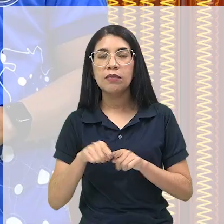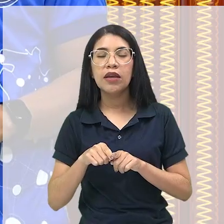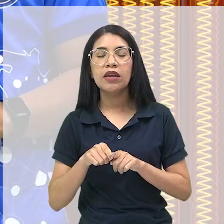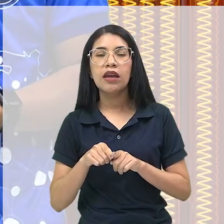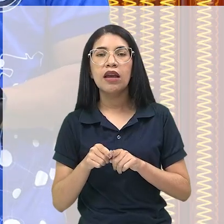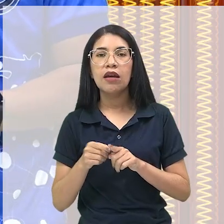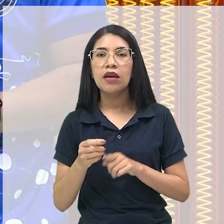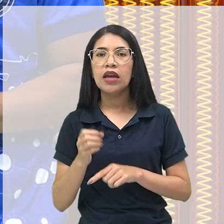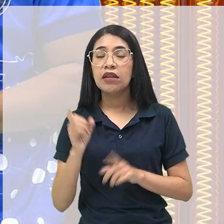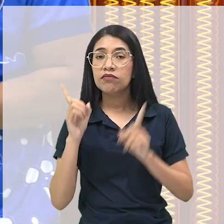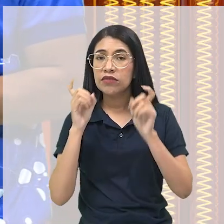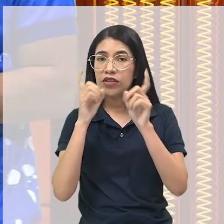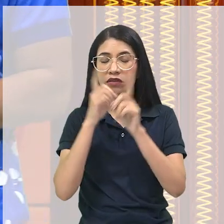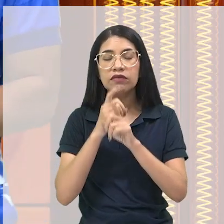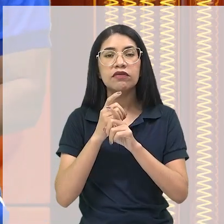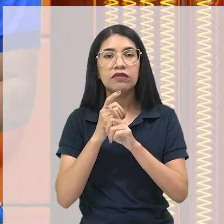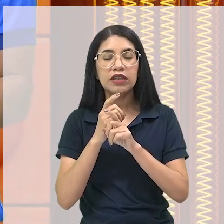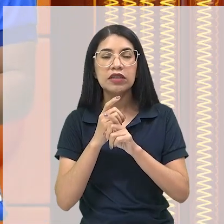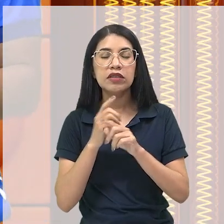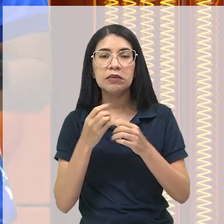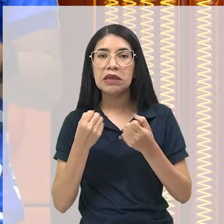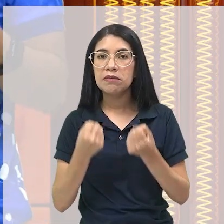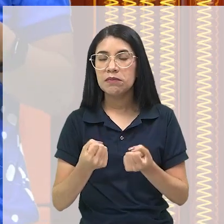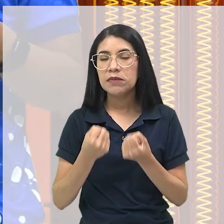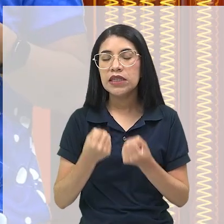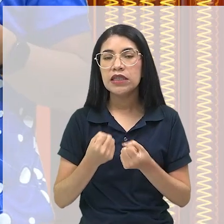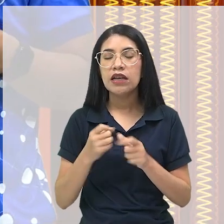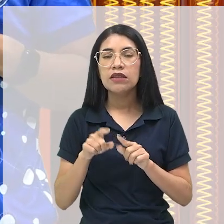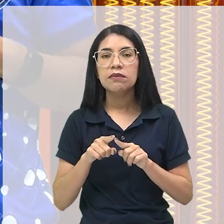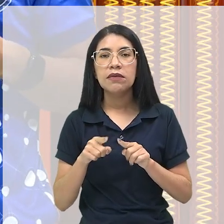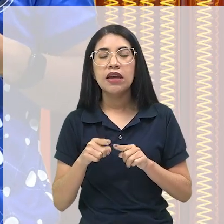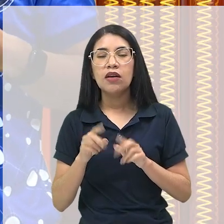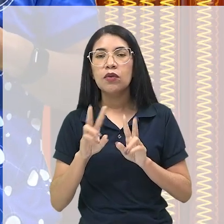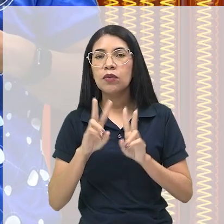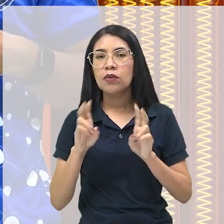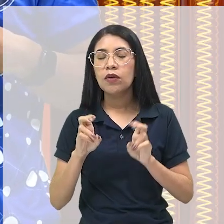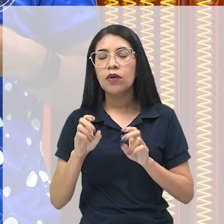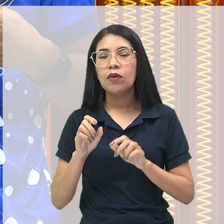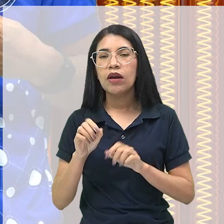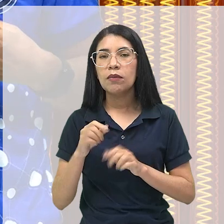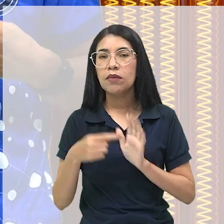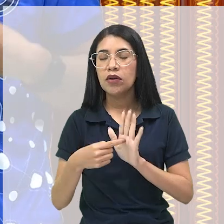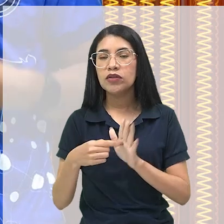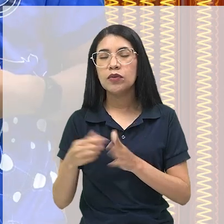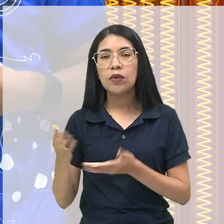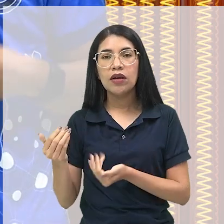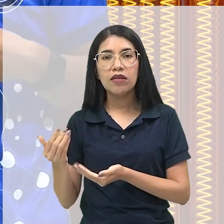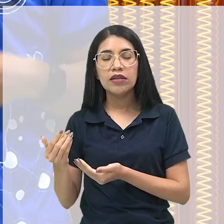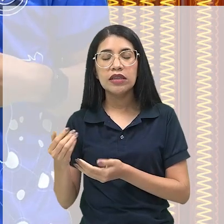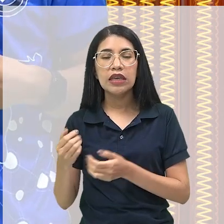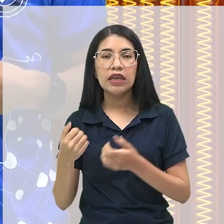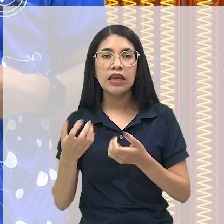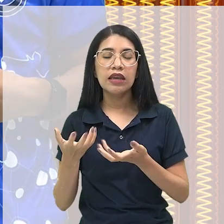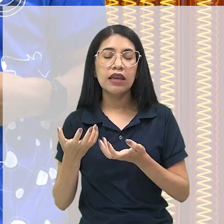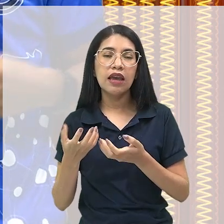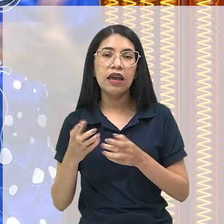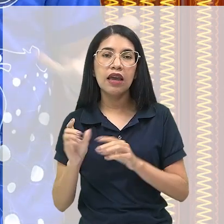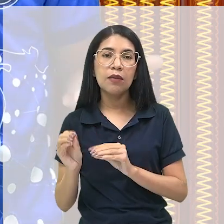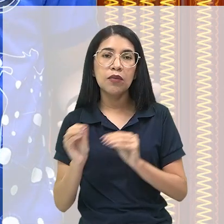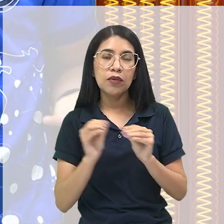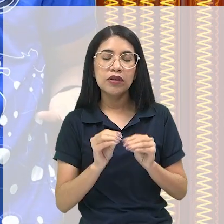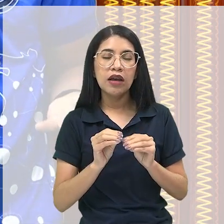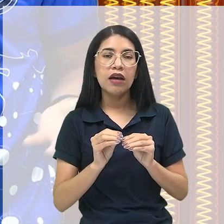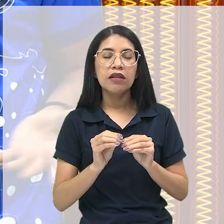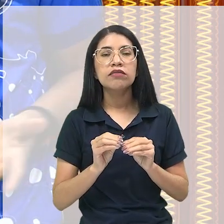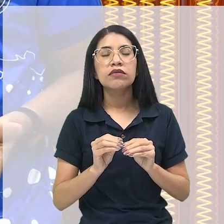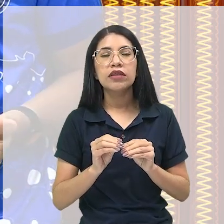muito difícil, tá, gente? Um filme muito pesado, que fala sobre um adolescente que está querendo sair do Afeganistão,